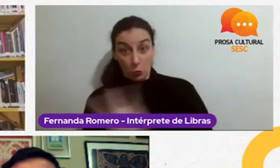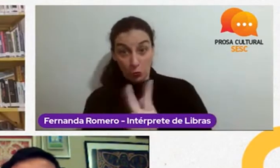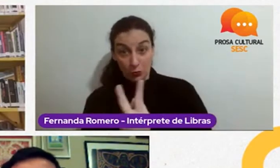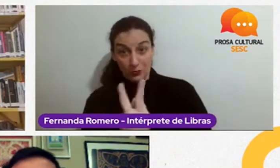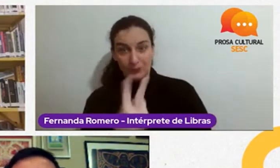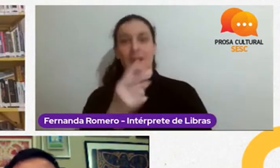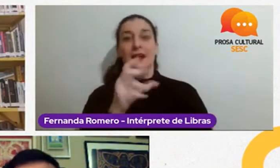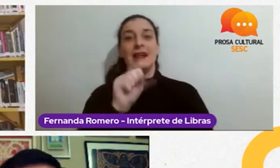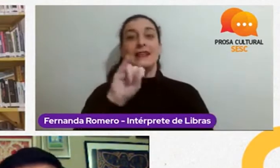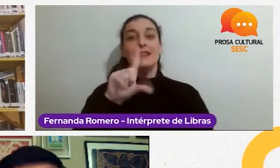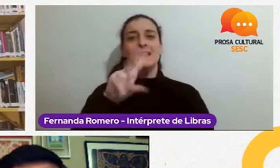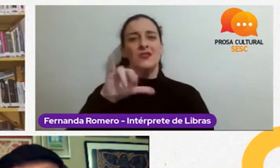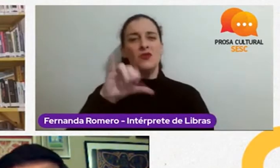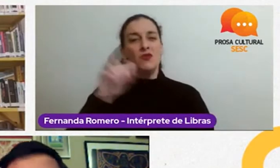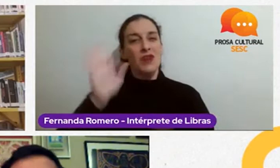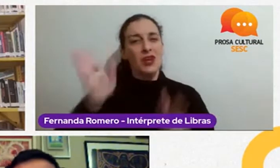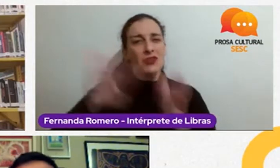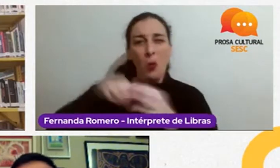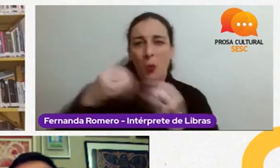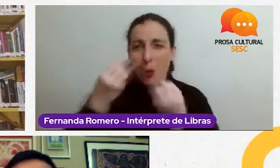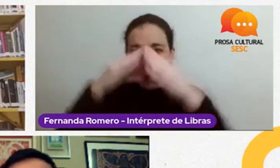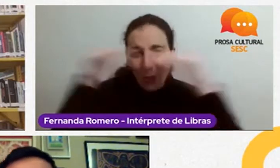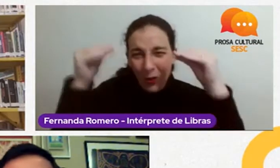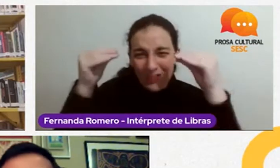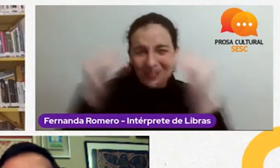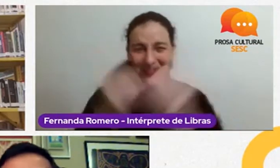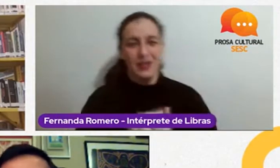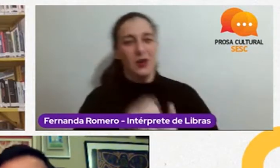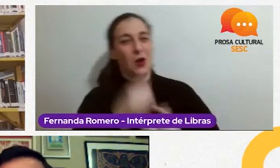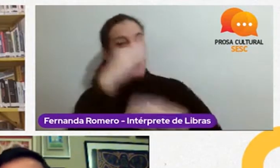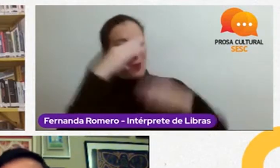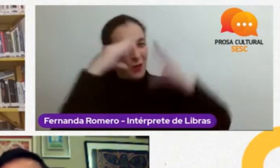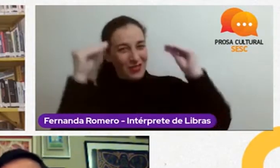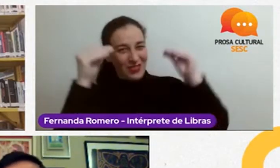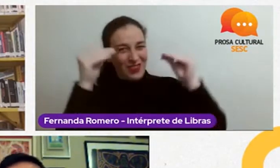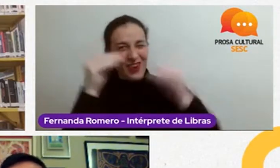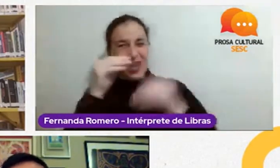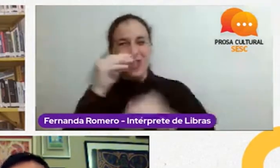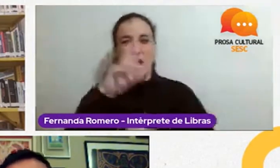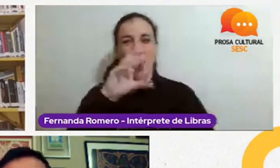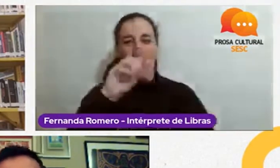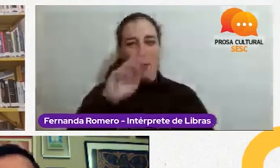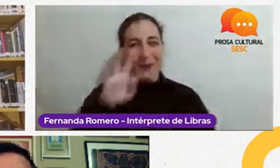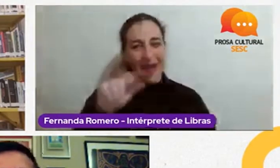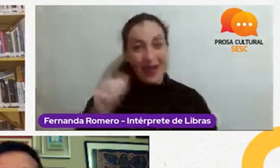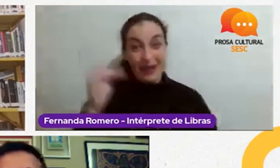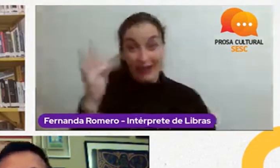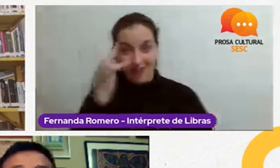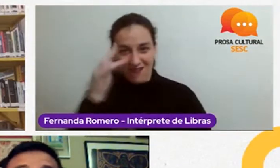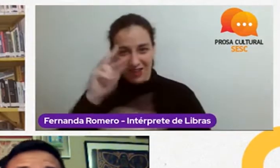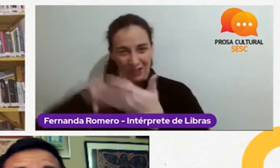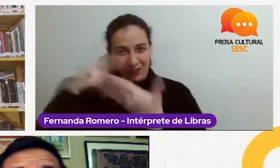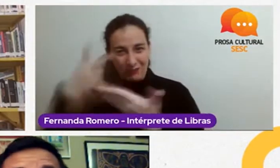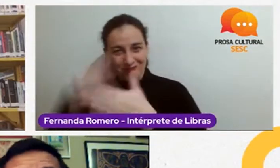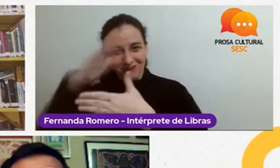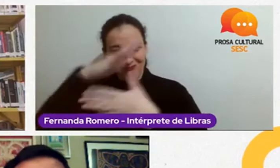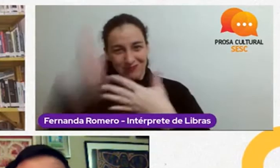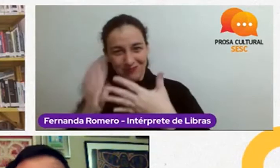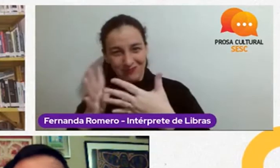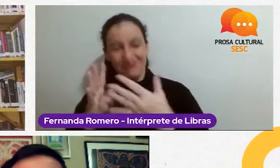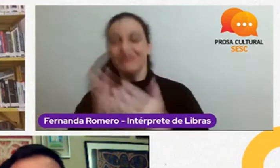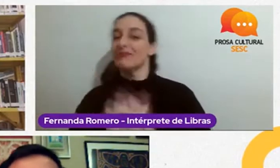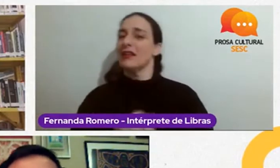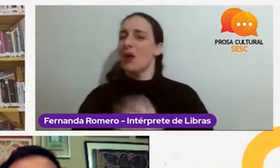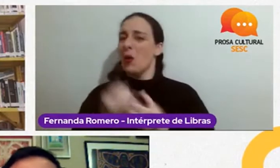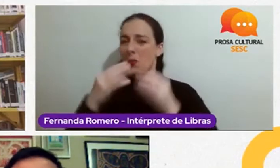já está aqui conosco. Boa noite, Silvio. Boa noite, Roberta, boa noite a Fernanda, que faz a tradução para nós. Boa noite a todos que